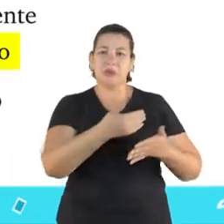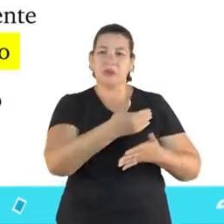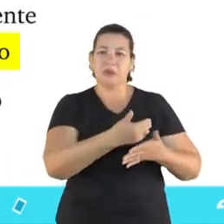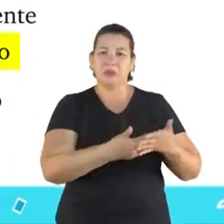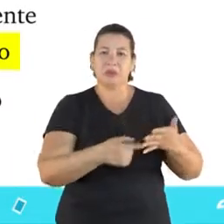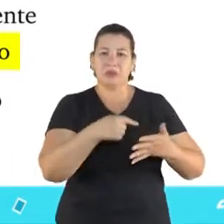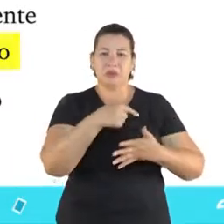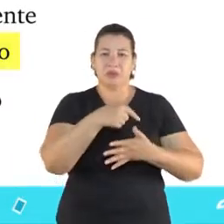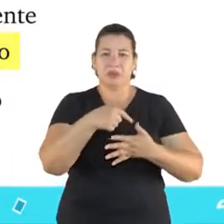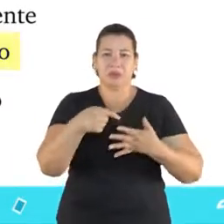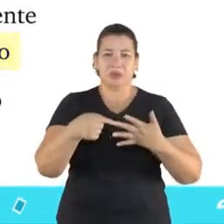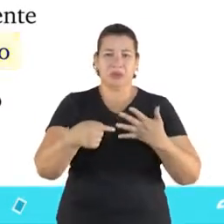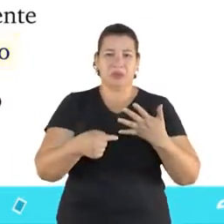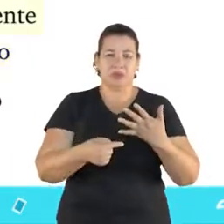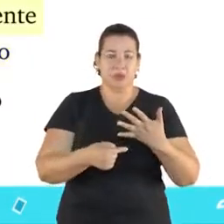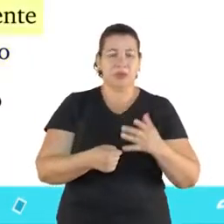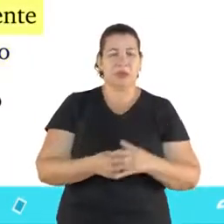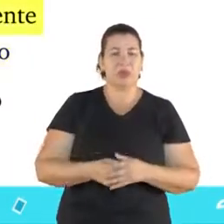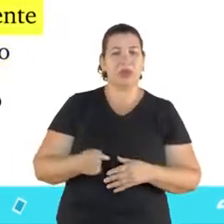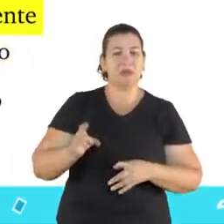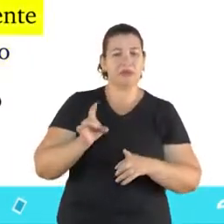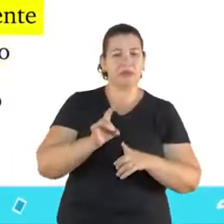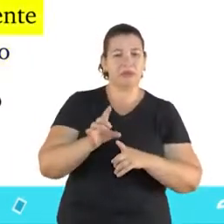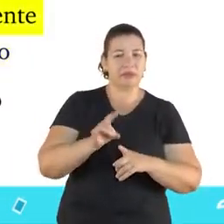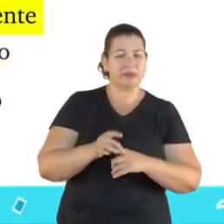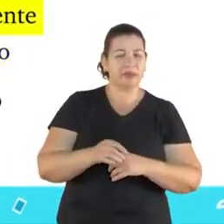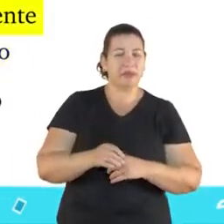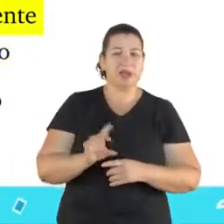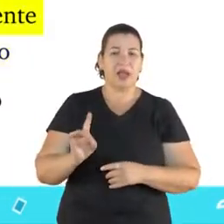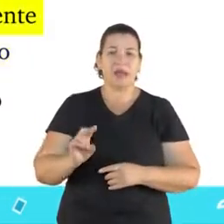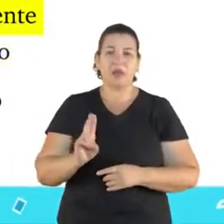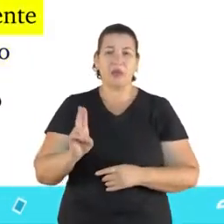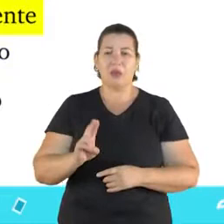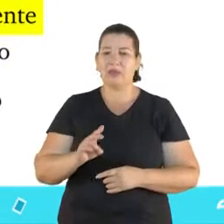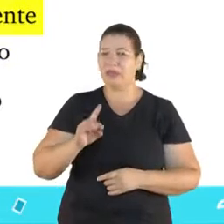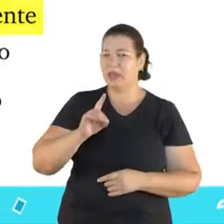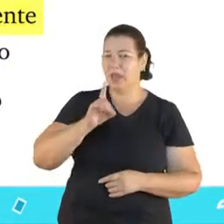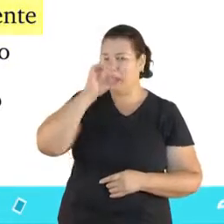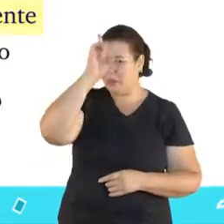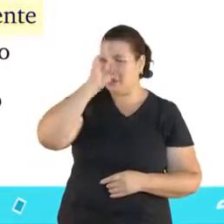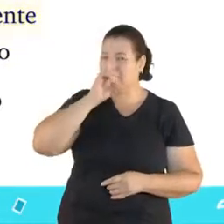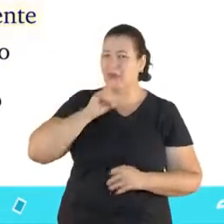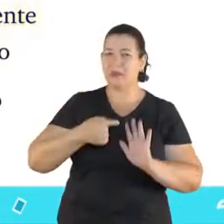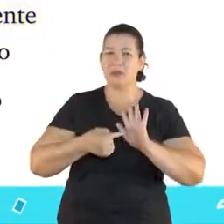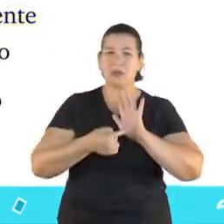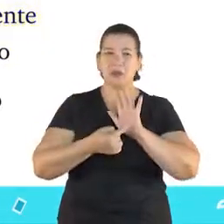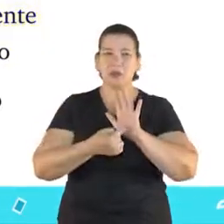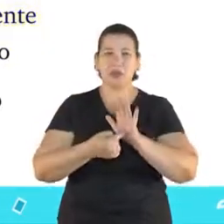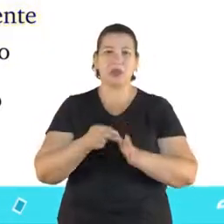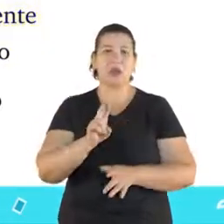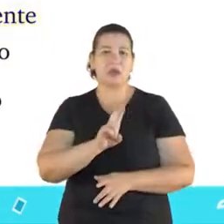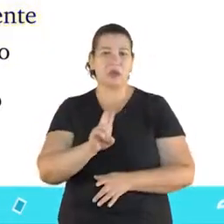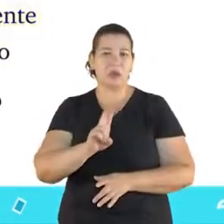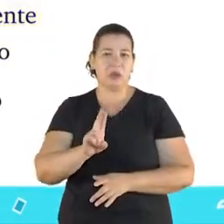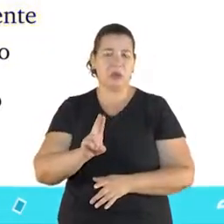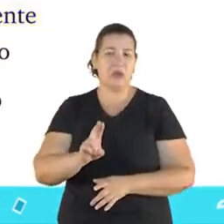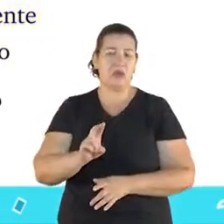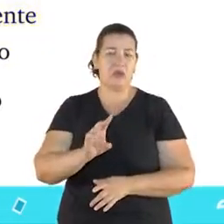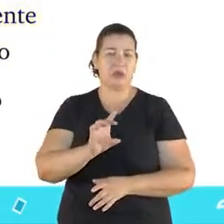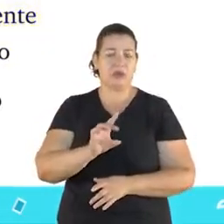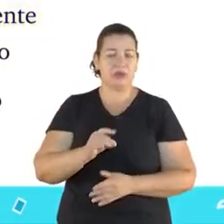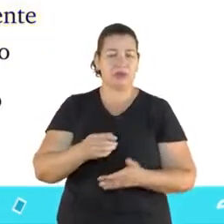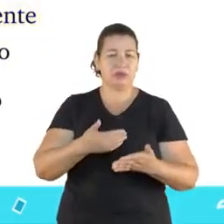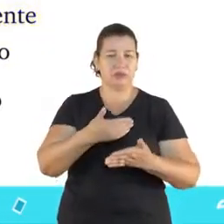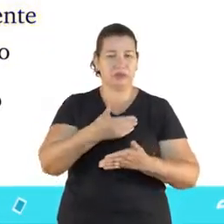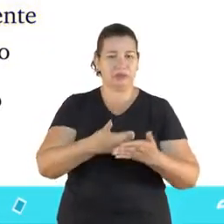os espermatozoides vão ser liberados é o ducto deferente, que leva os espermatozoides até a vesícula seminal. O líquido produzido